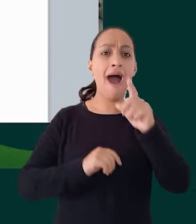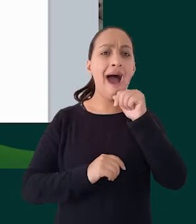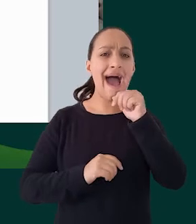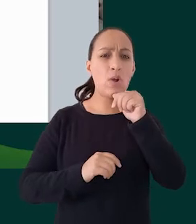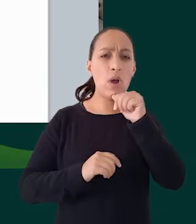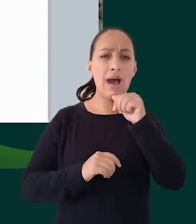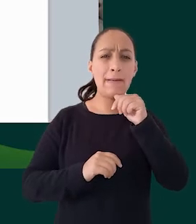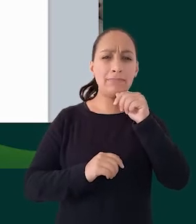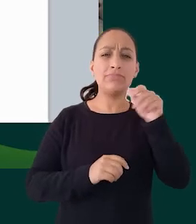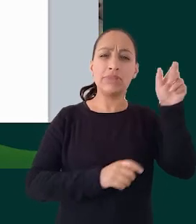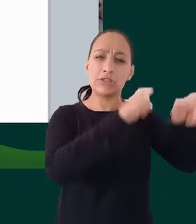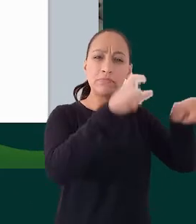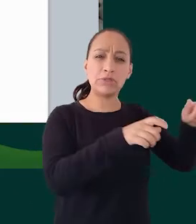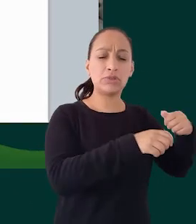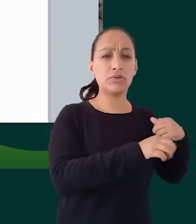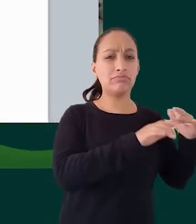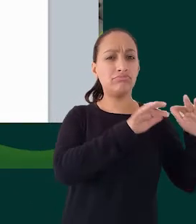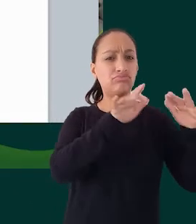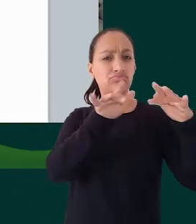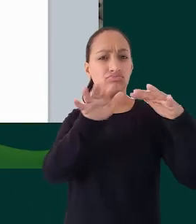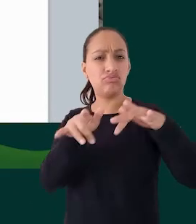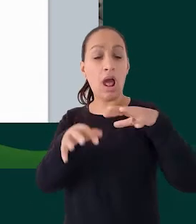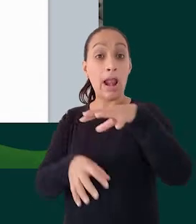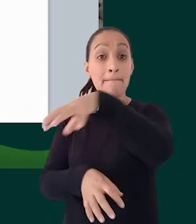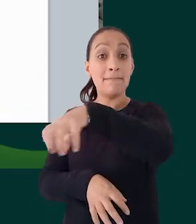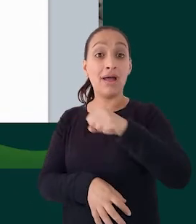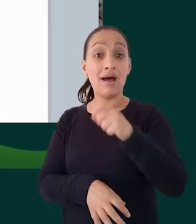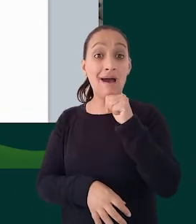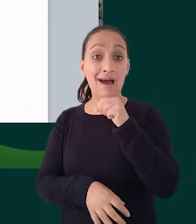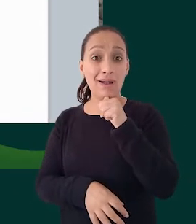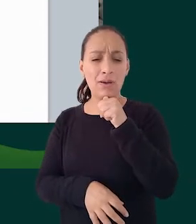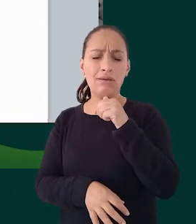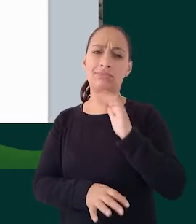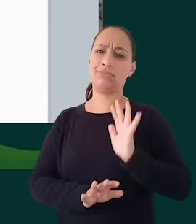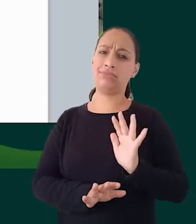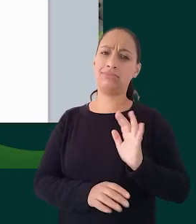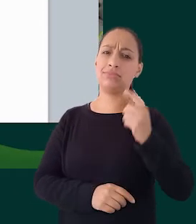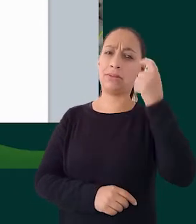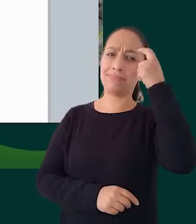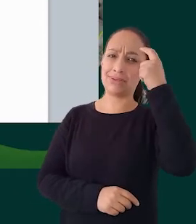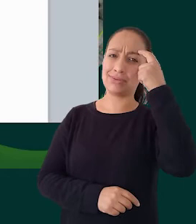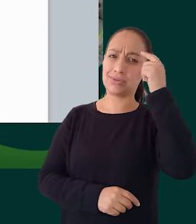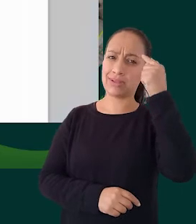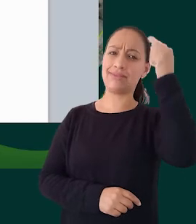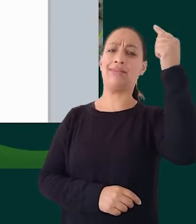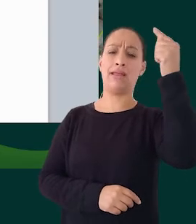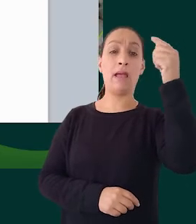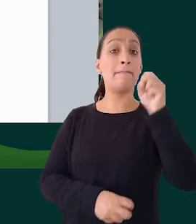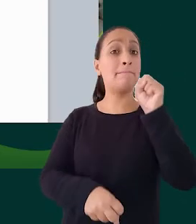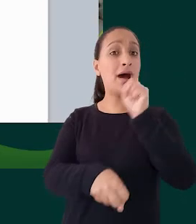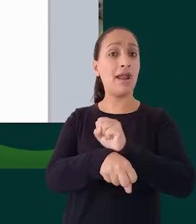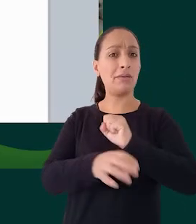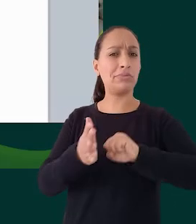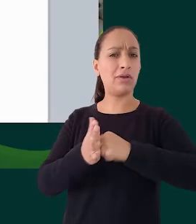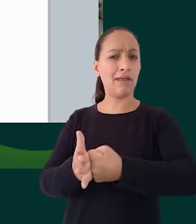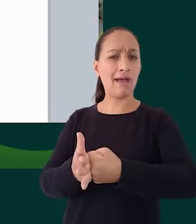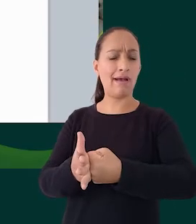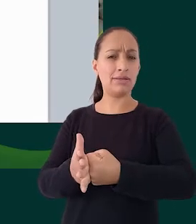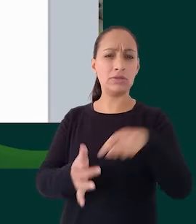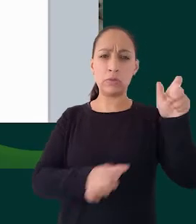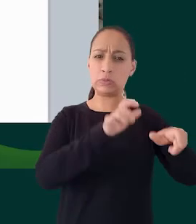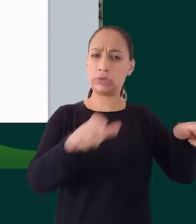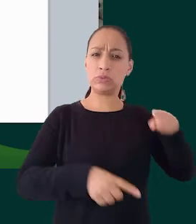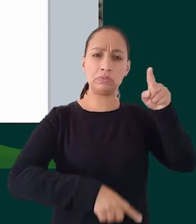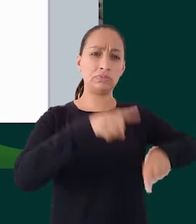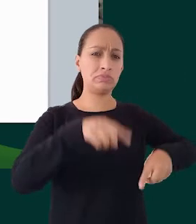aí a ideia dele foi retirar, pausar essas bombas, né? Que as pessoas não pegassem mais